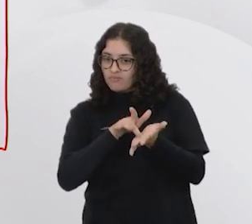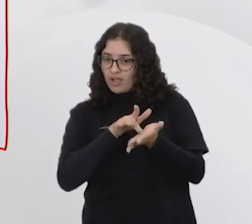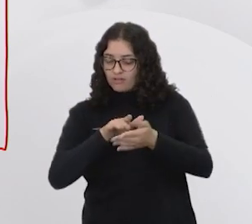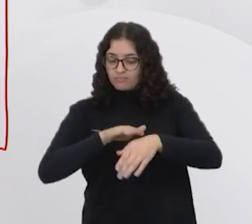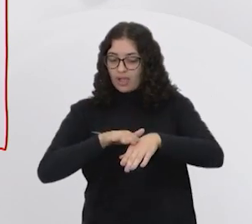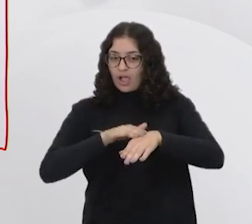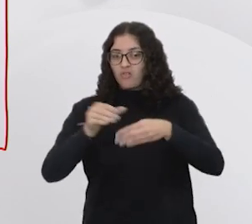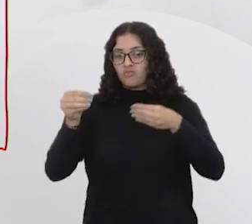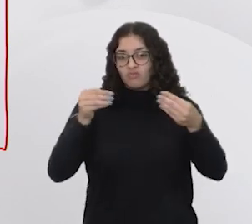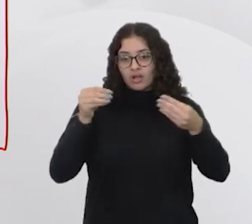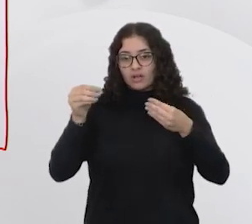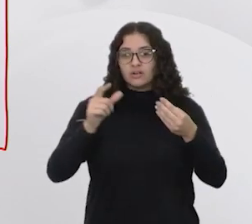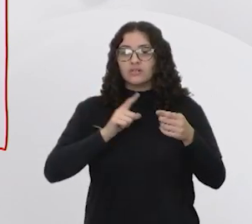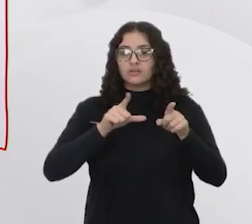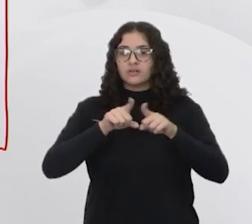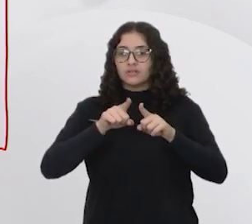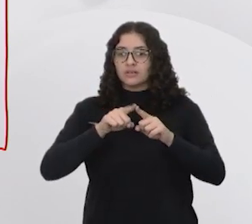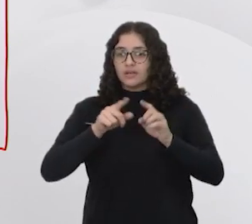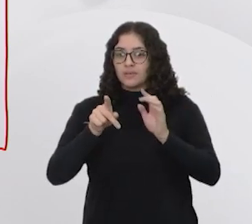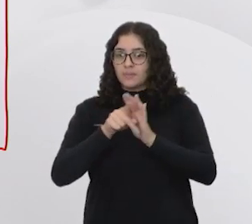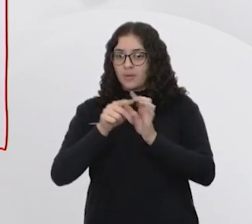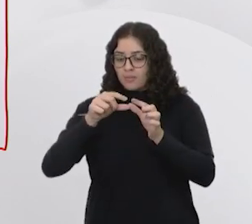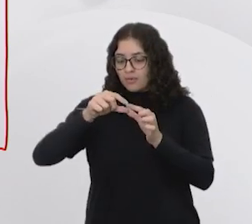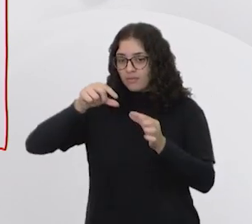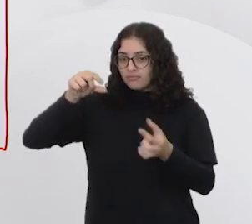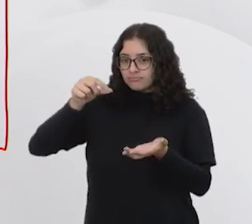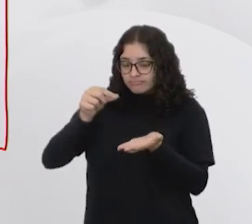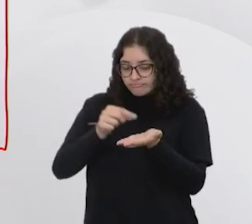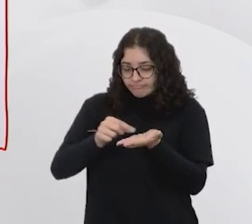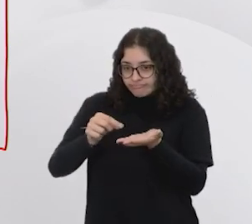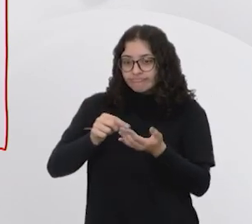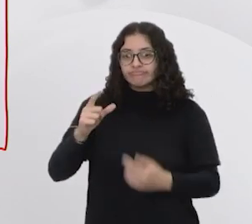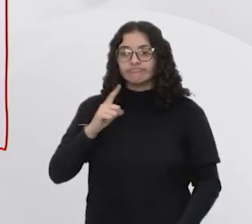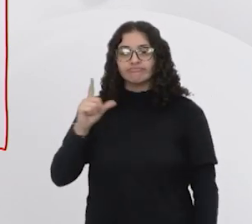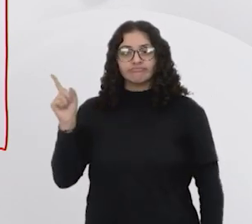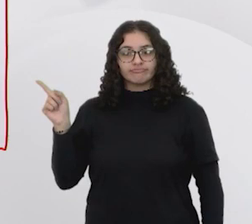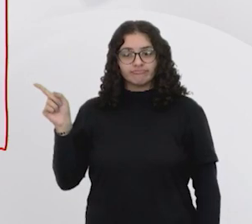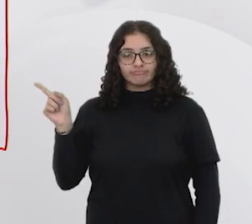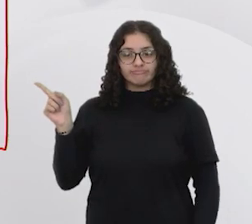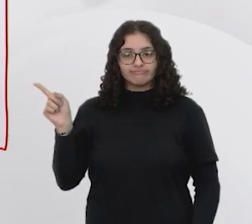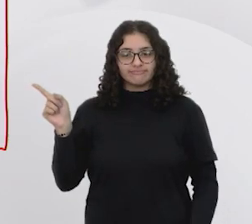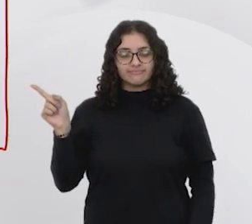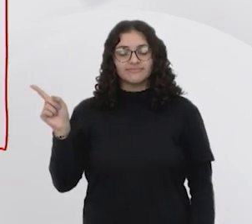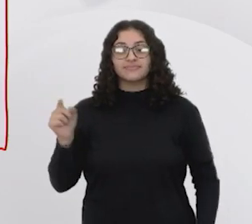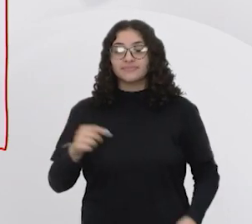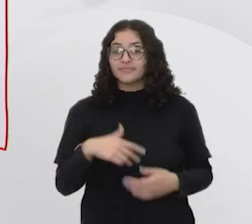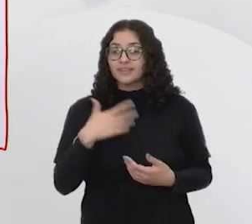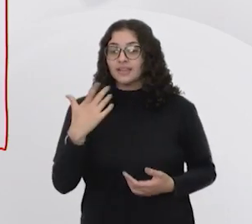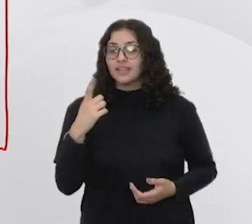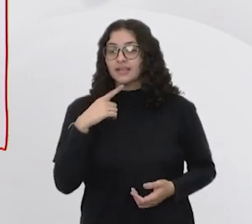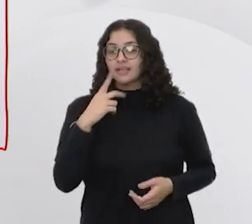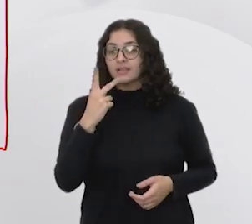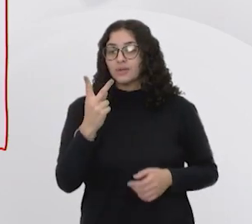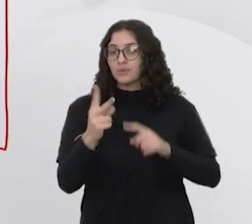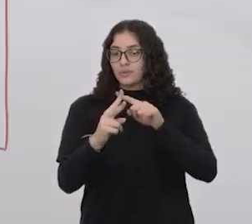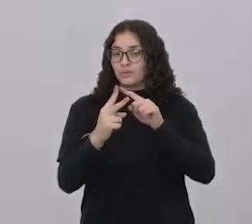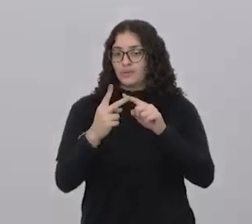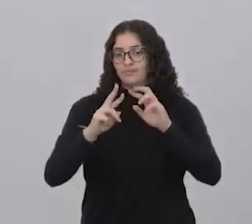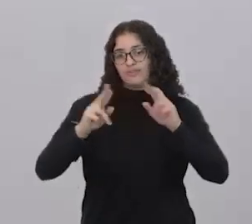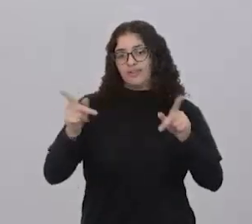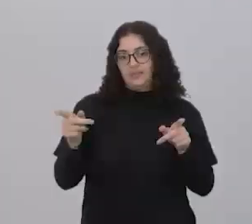temos as maquininhas de tatuagem com duas maquininhas ali, com provavelmente duas agulhas de tamanho diferente,